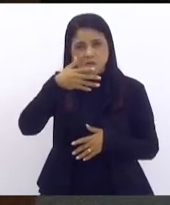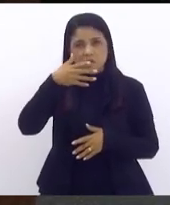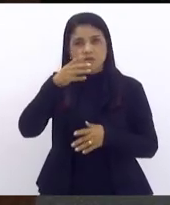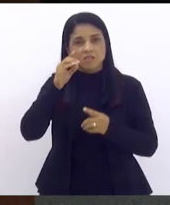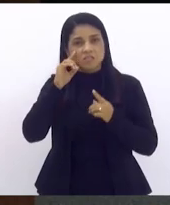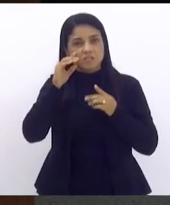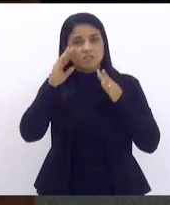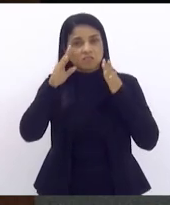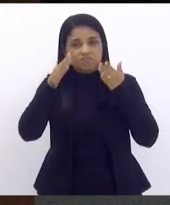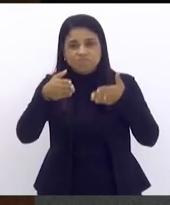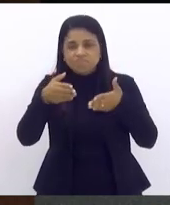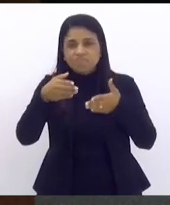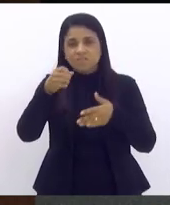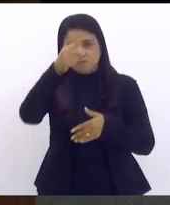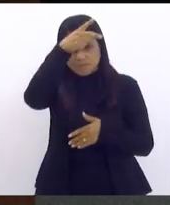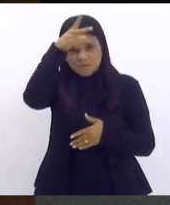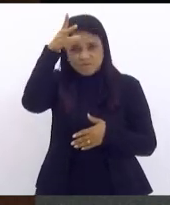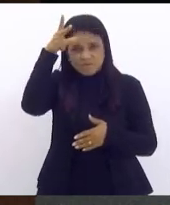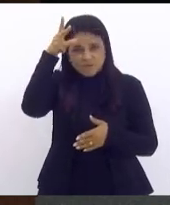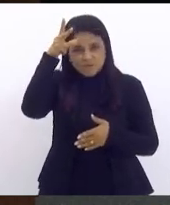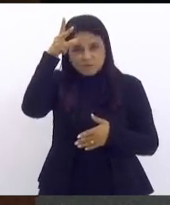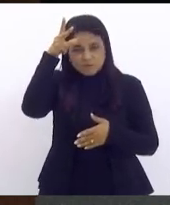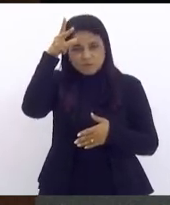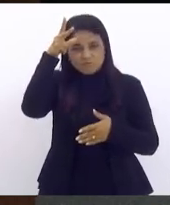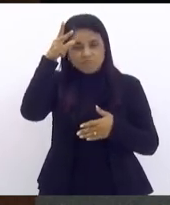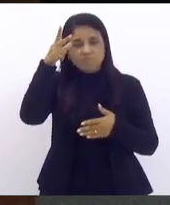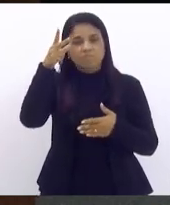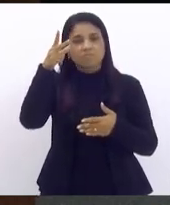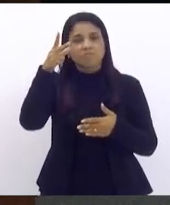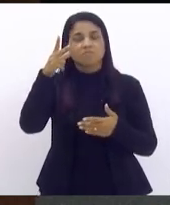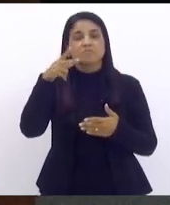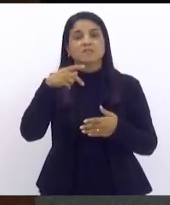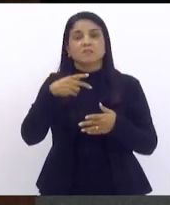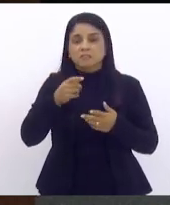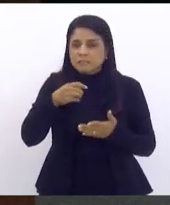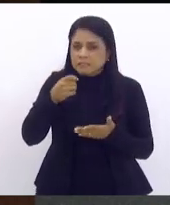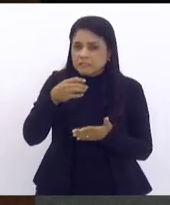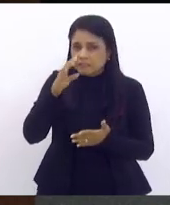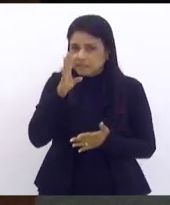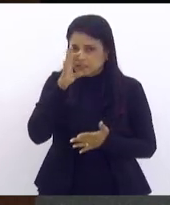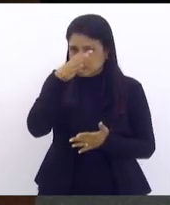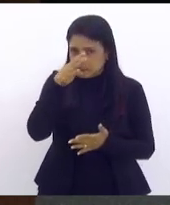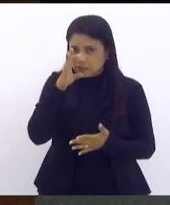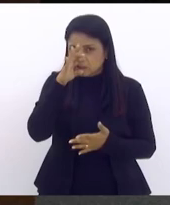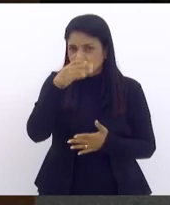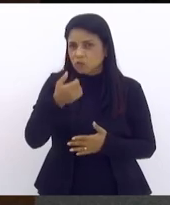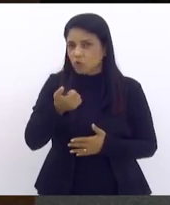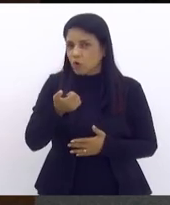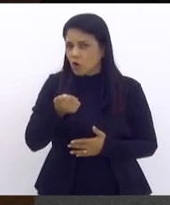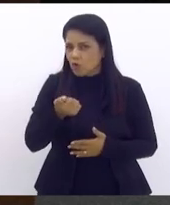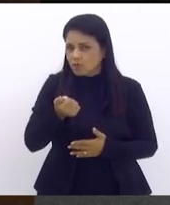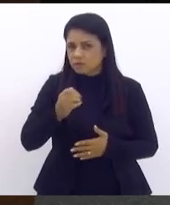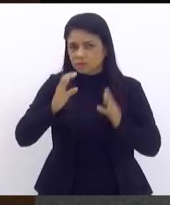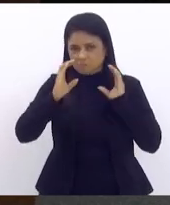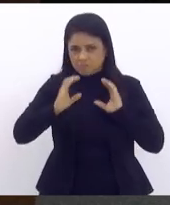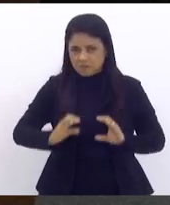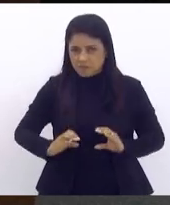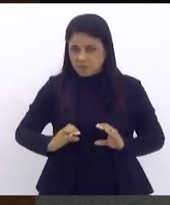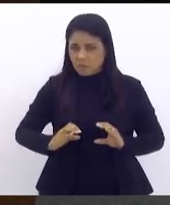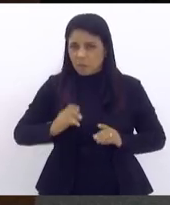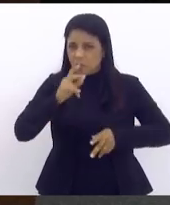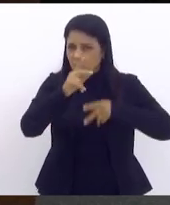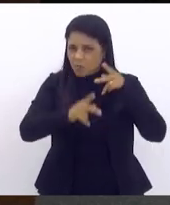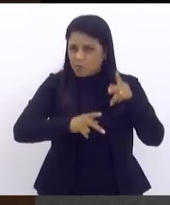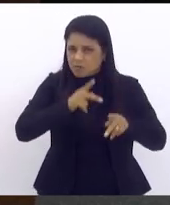a vocês, prefeitos, que continuam insistindo em fazer isso que vocês estão fazendo, essa covardia com o cidadão, e a gente tem recebido muitas